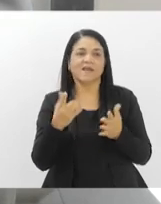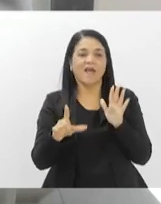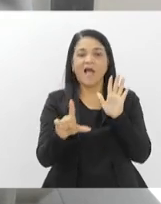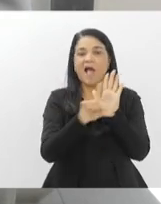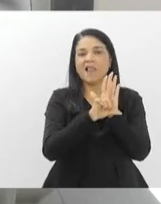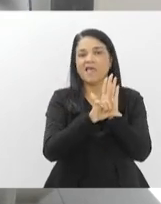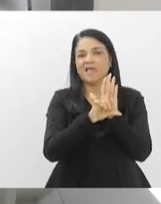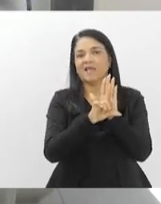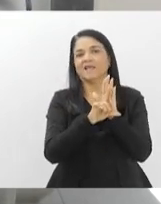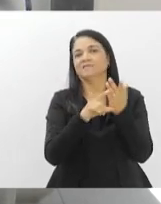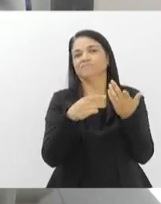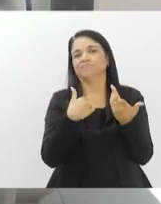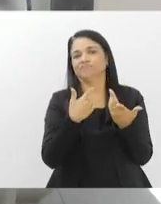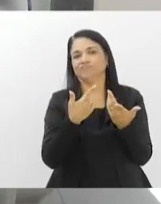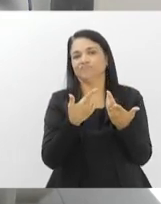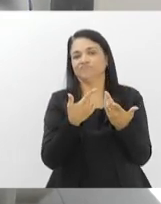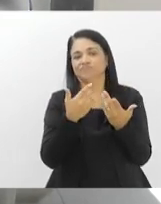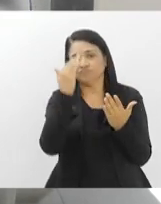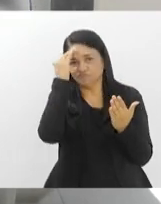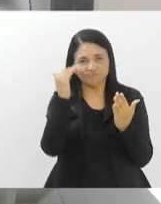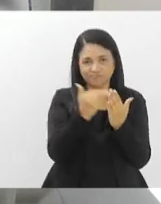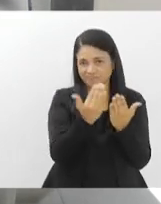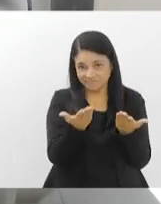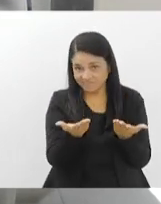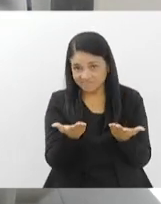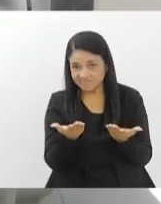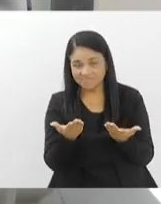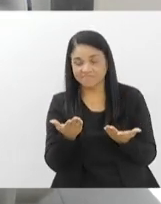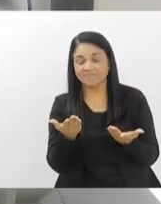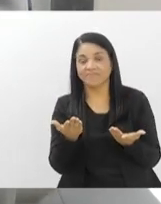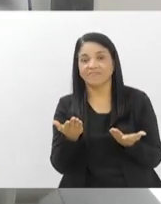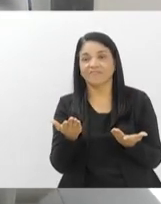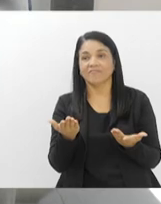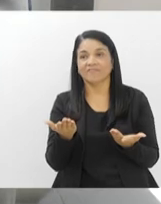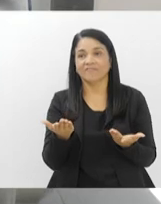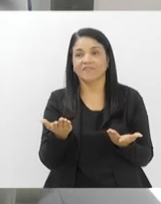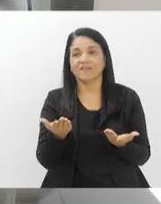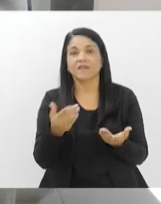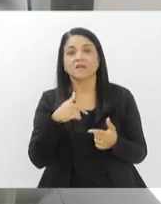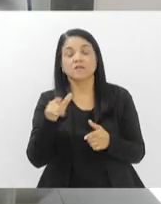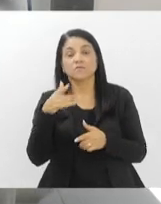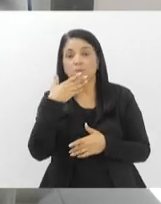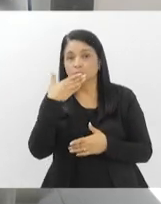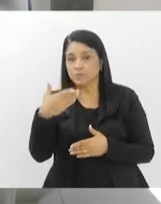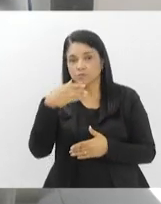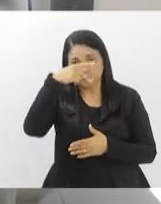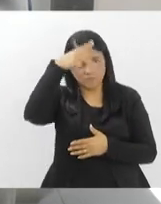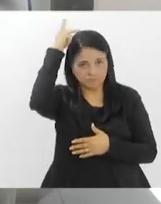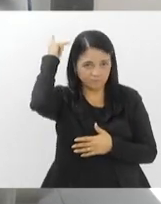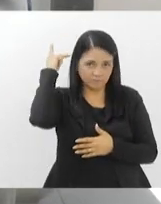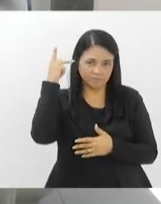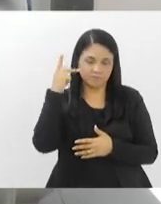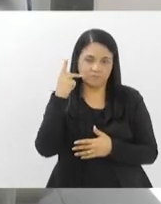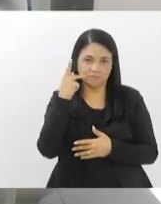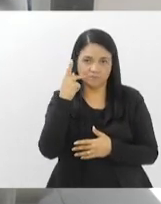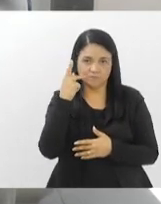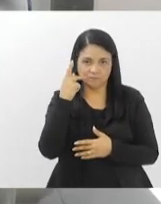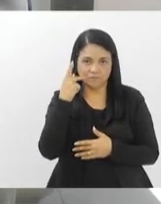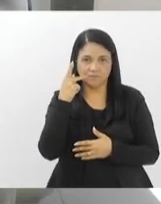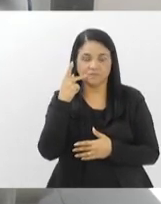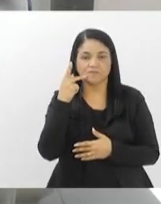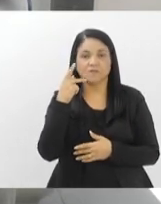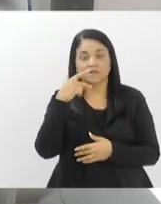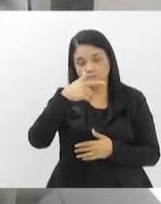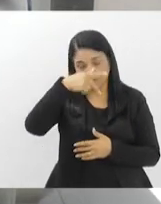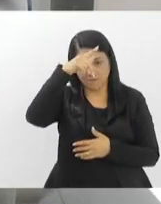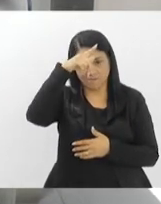afora existentes. Então, não havendo o que eu queria discutir, vou solicitar aqui ao relator, deputado Fred, a troca, então,